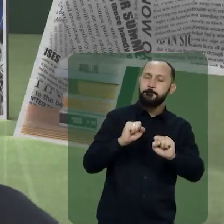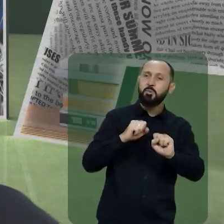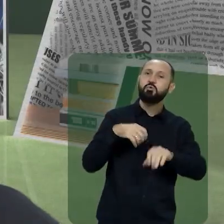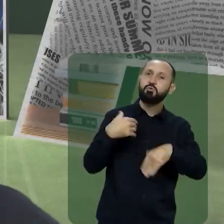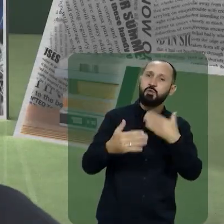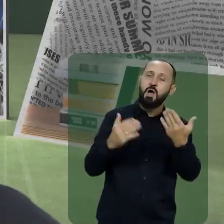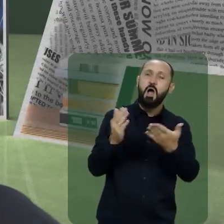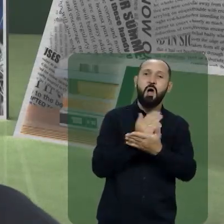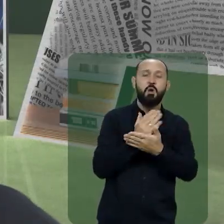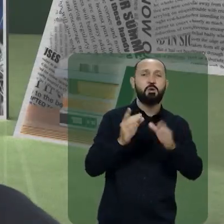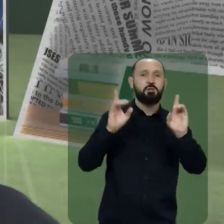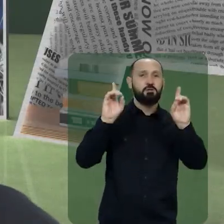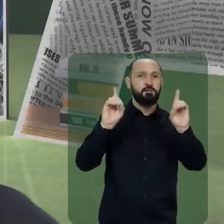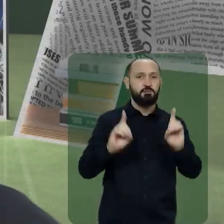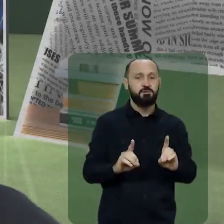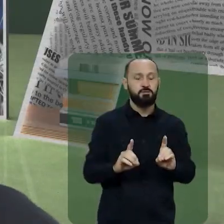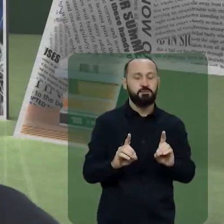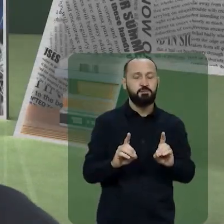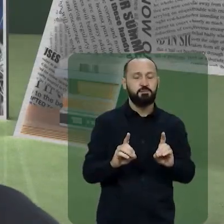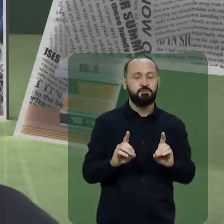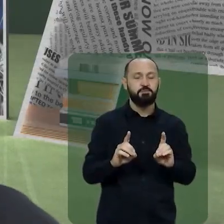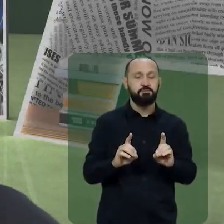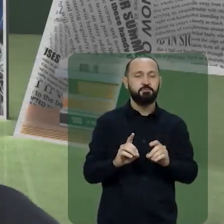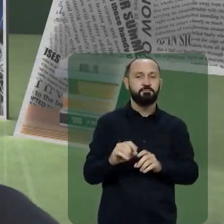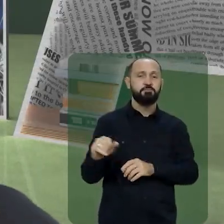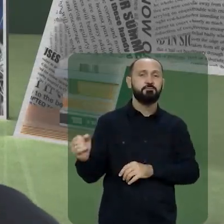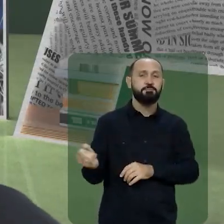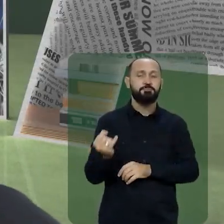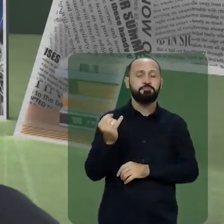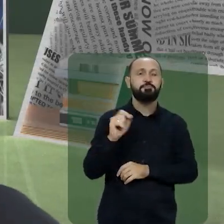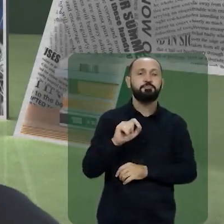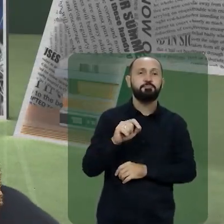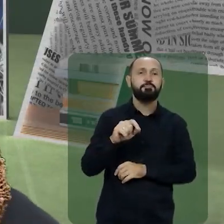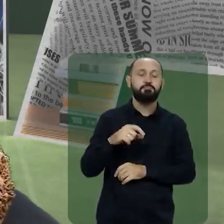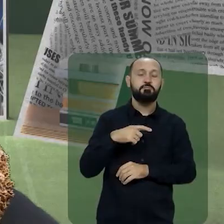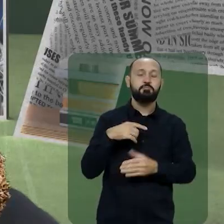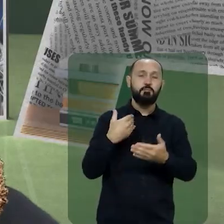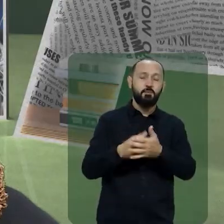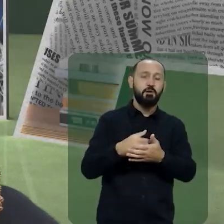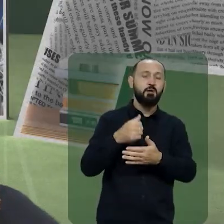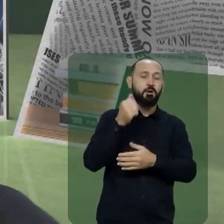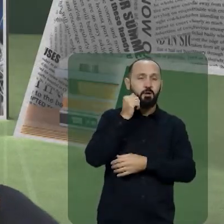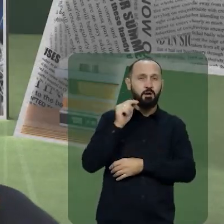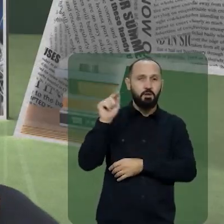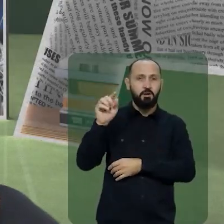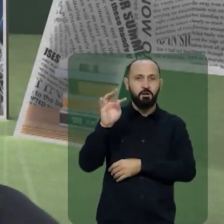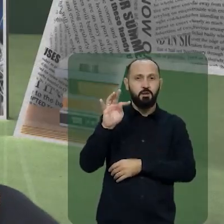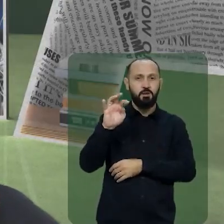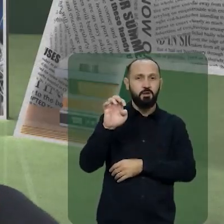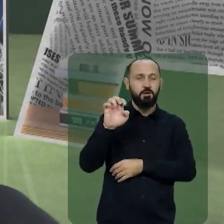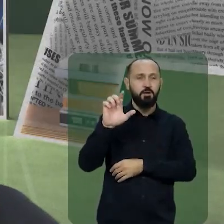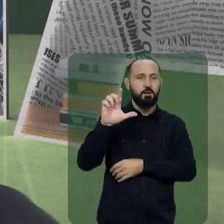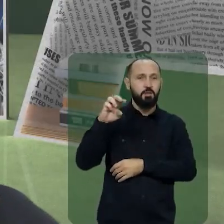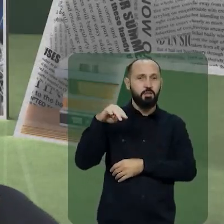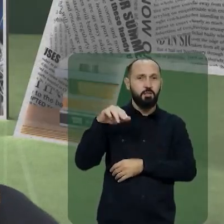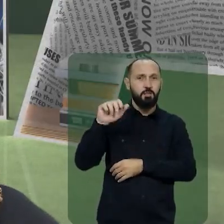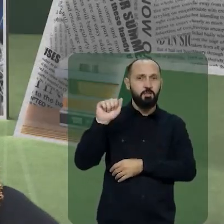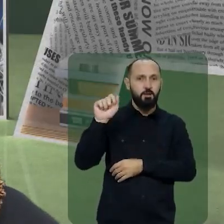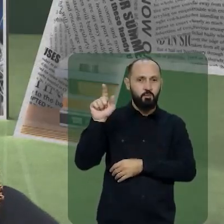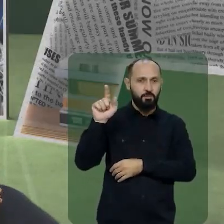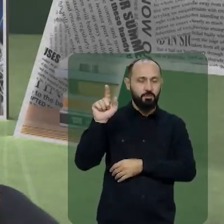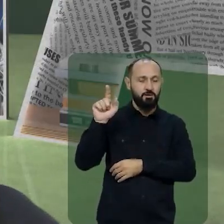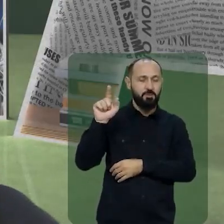desenvolver uma deficiência. Uhum. Então é importante, já que a Thelma, lá na sua